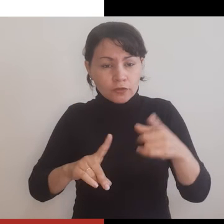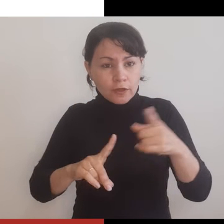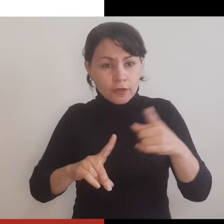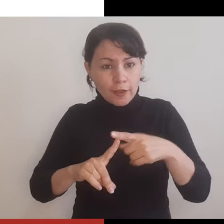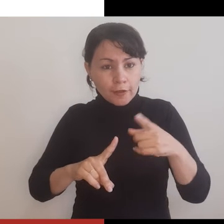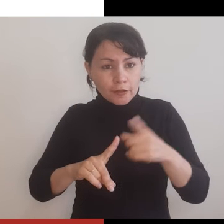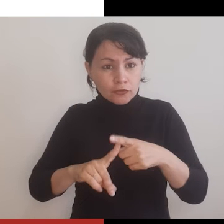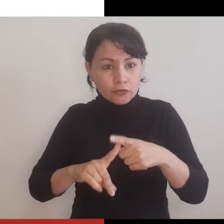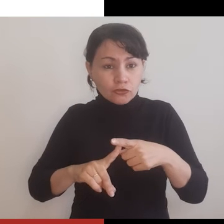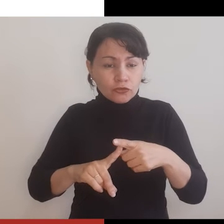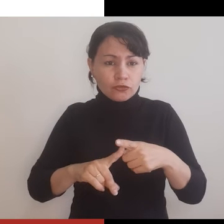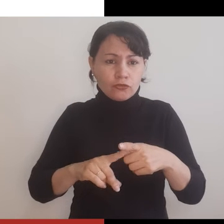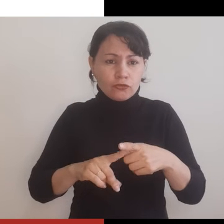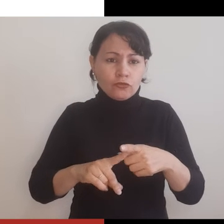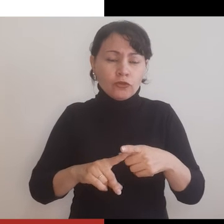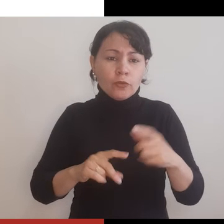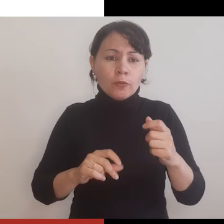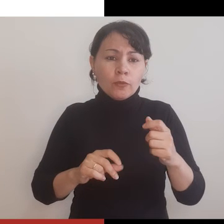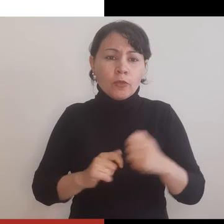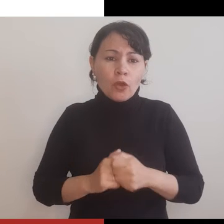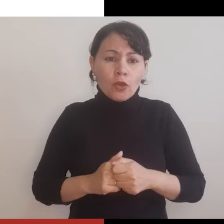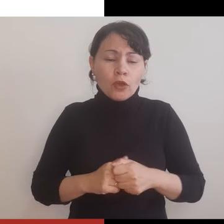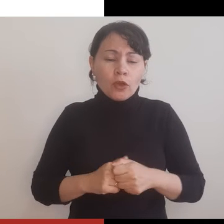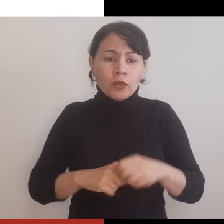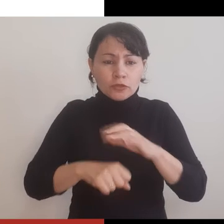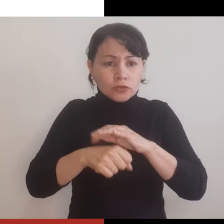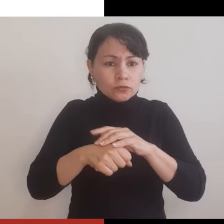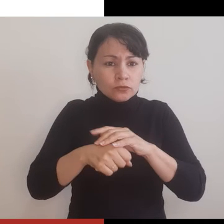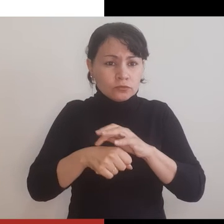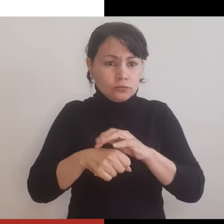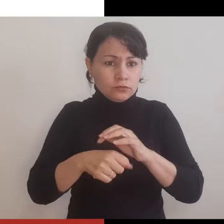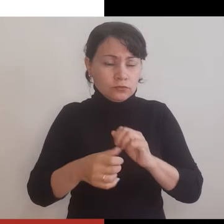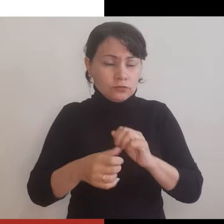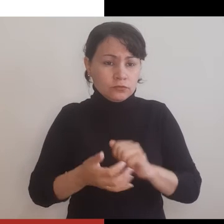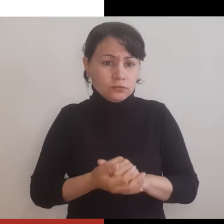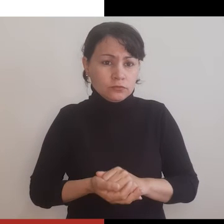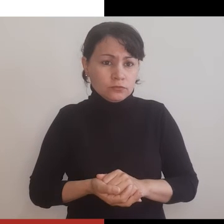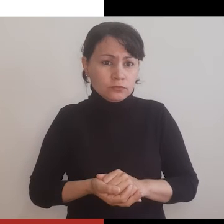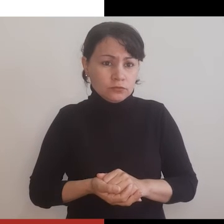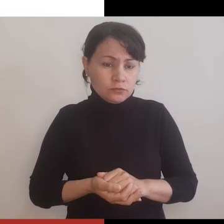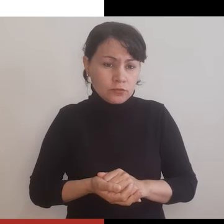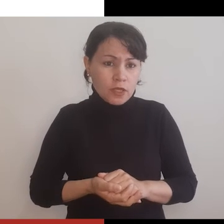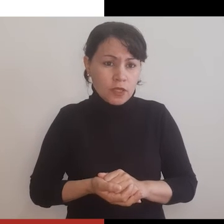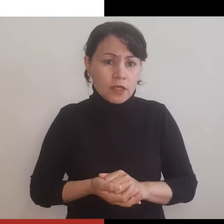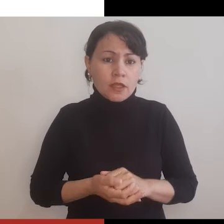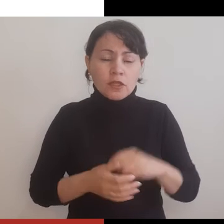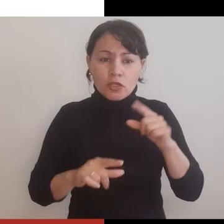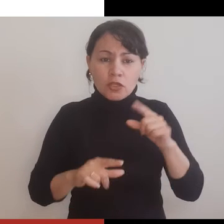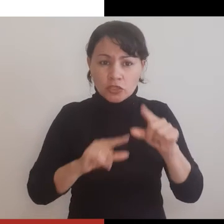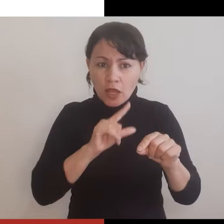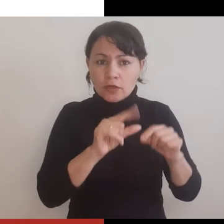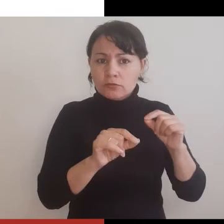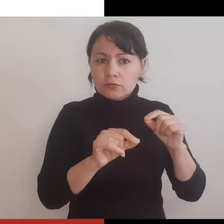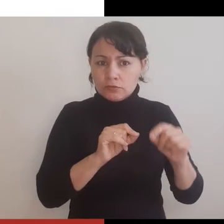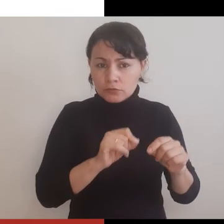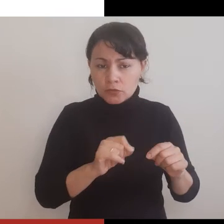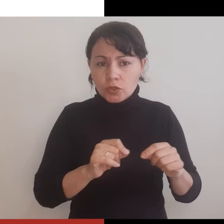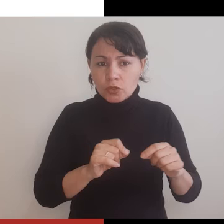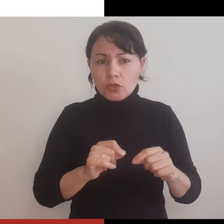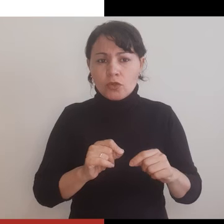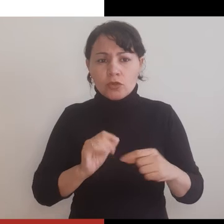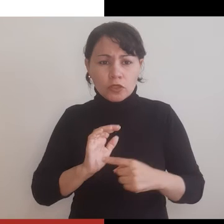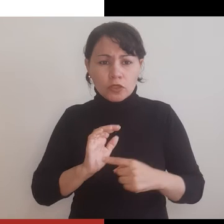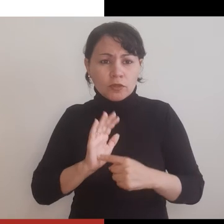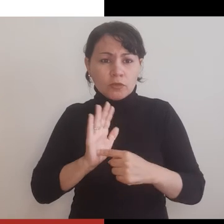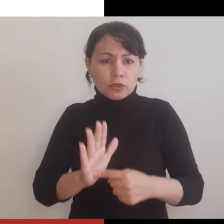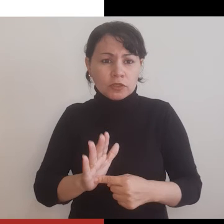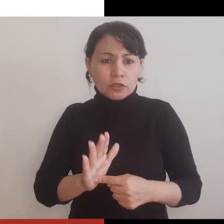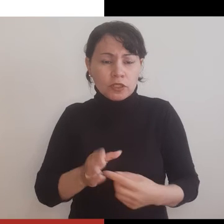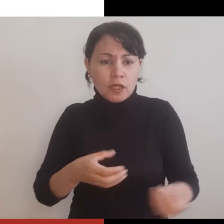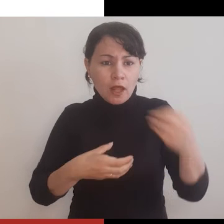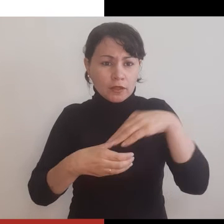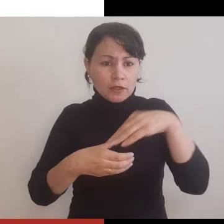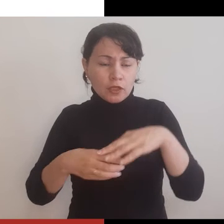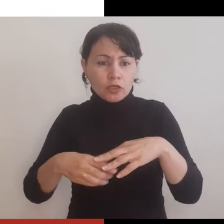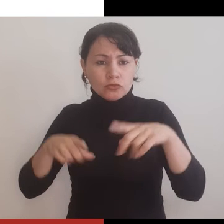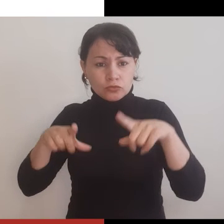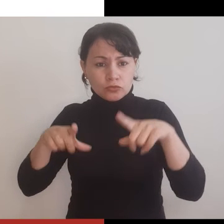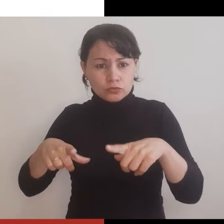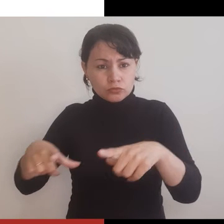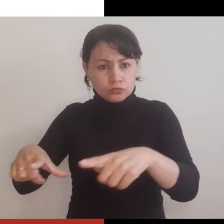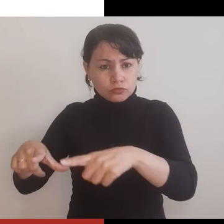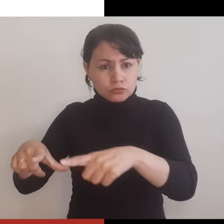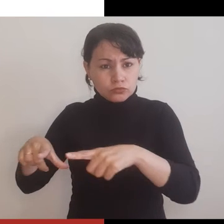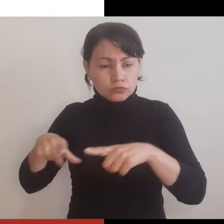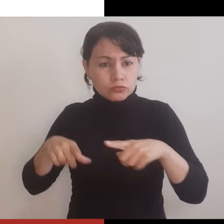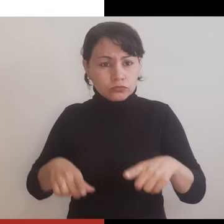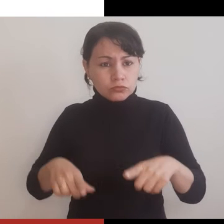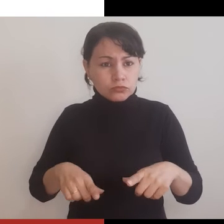tipo de doença que ali selecionada, né, para estar dentro dessa unidade,